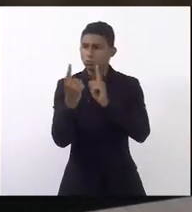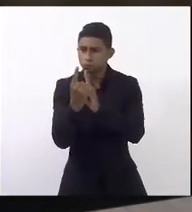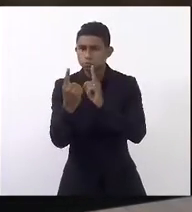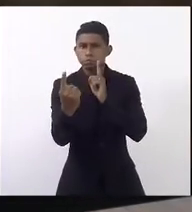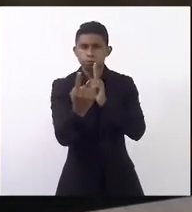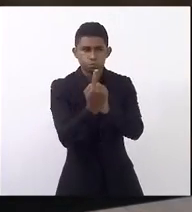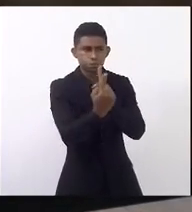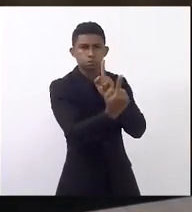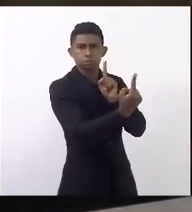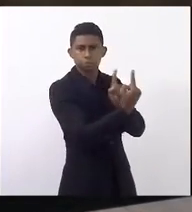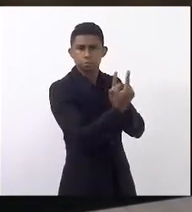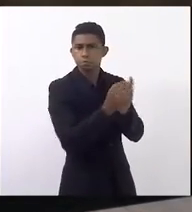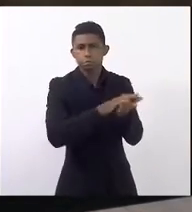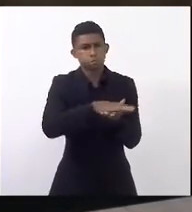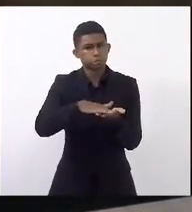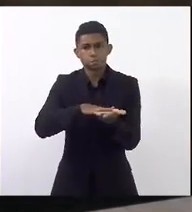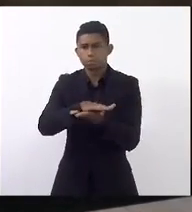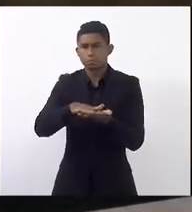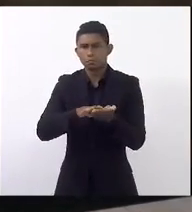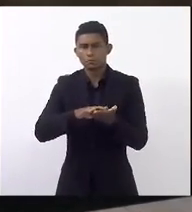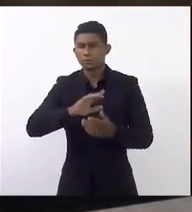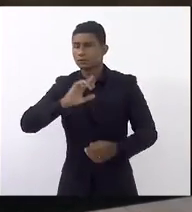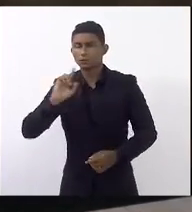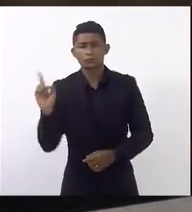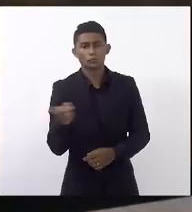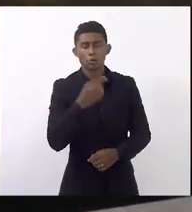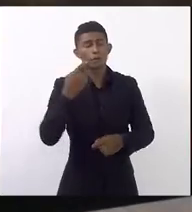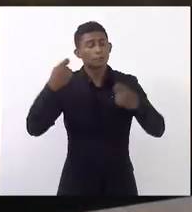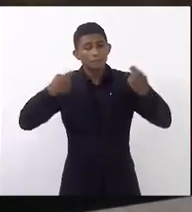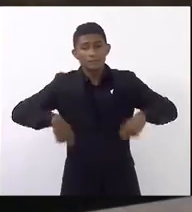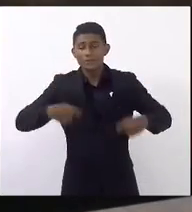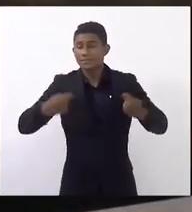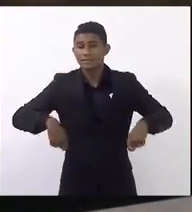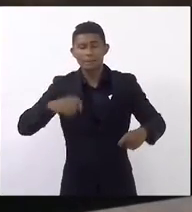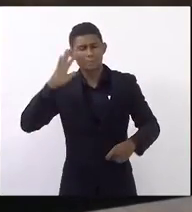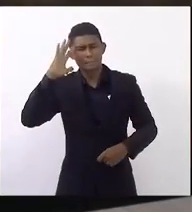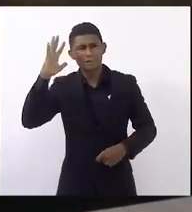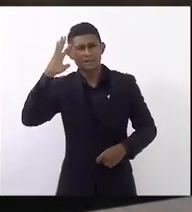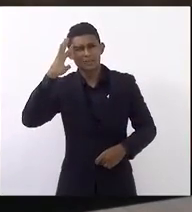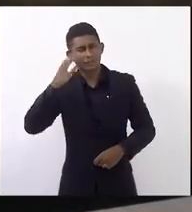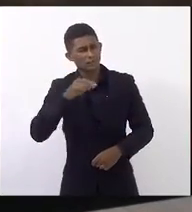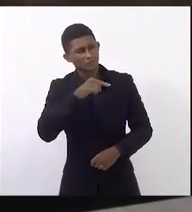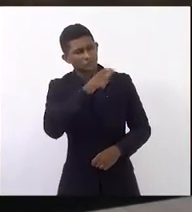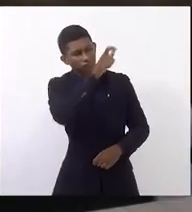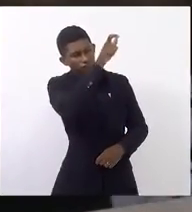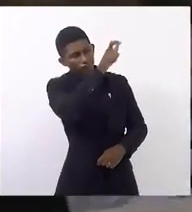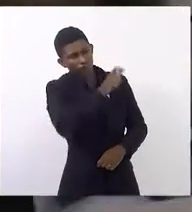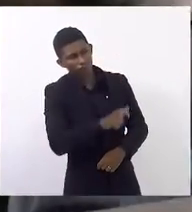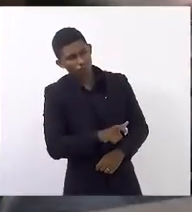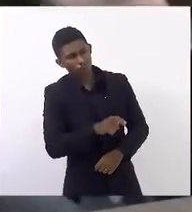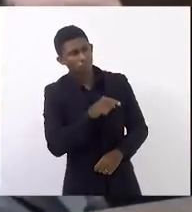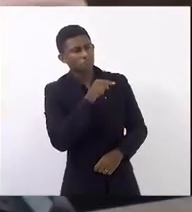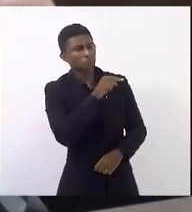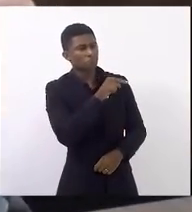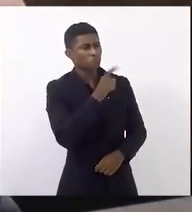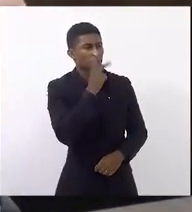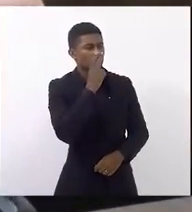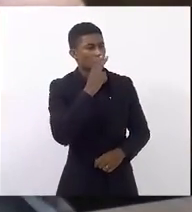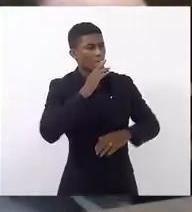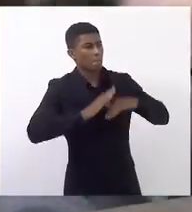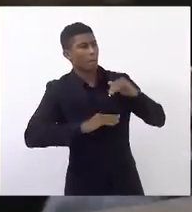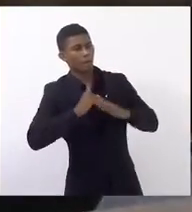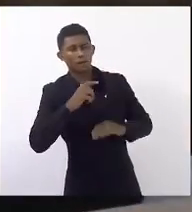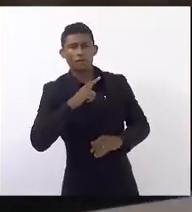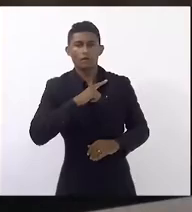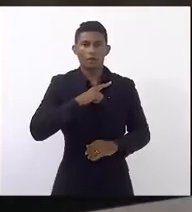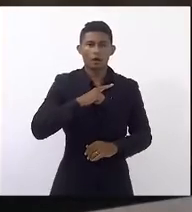tem que parar com a cultura de achar que resolveu, que tem um nome condizente, que tem um nome competente,